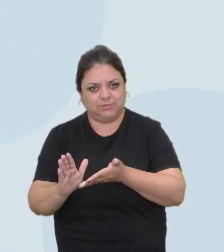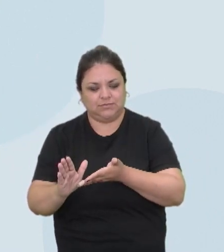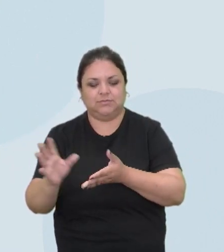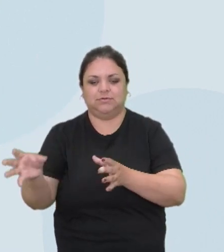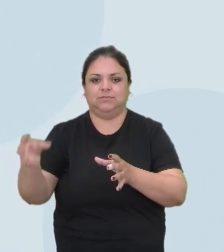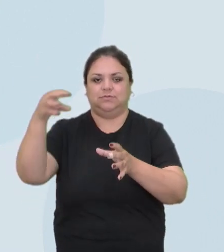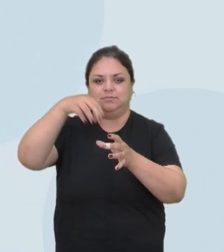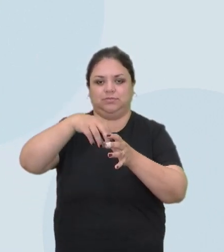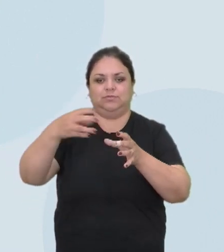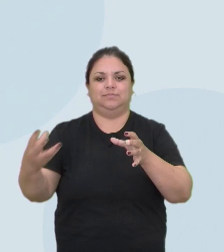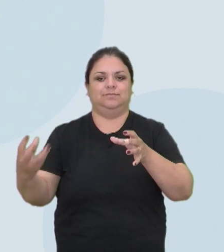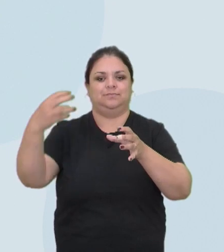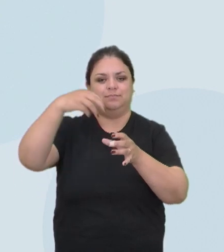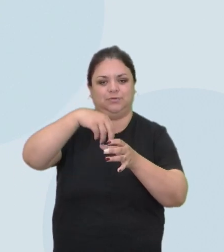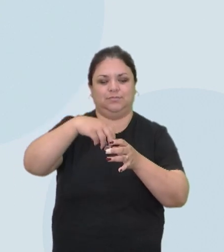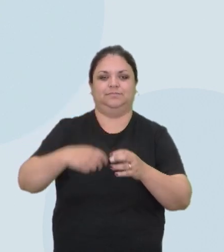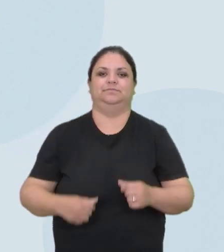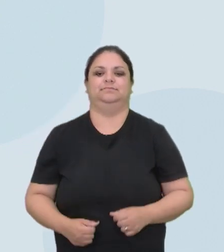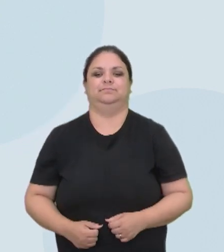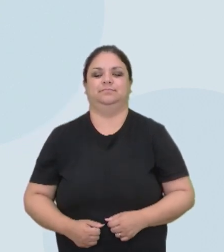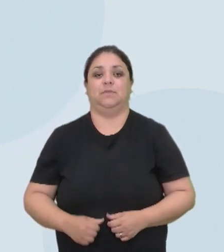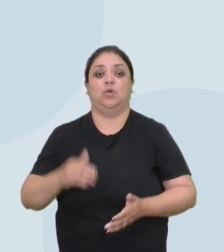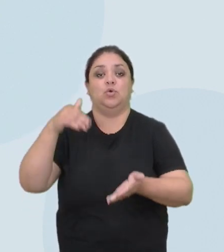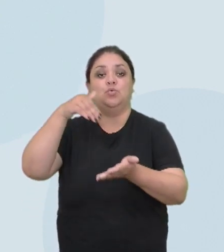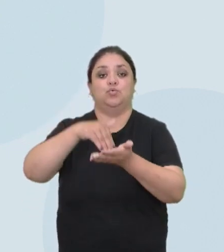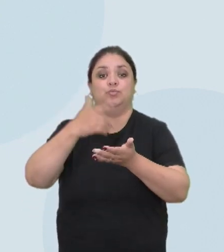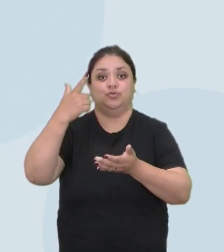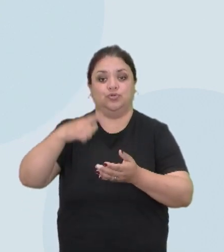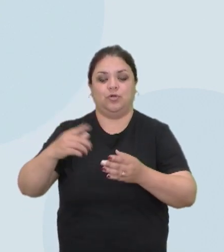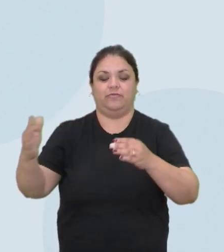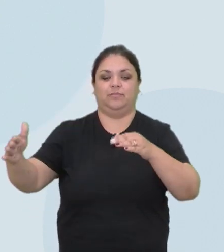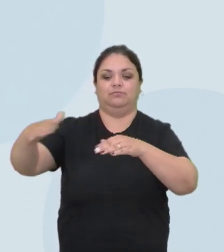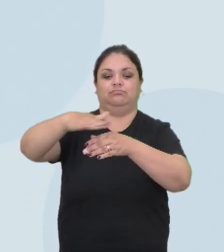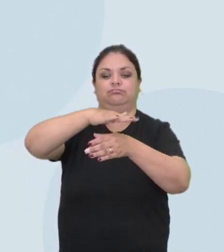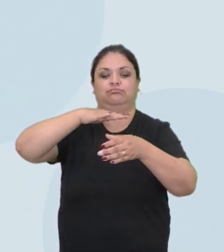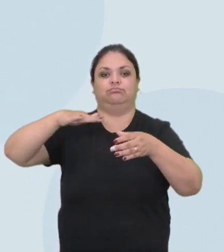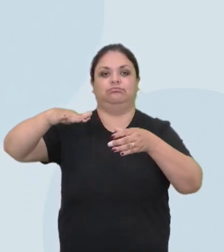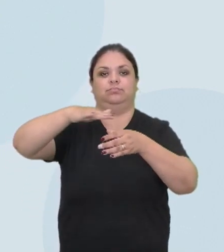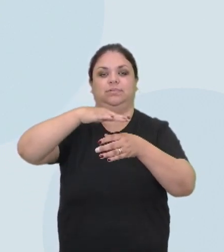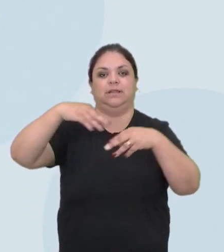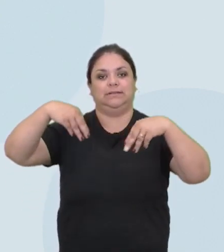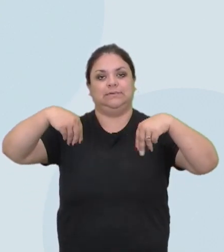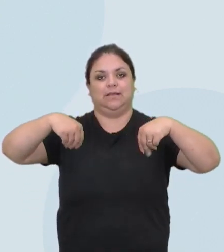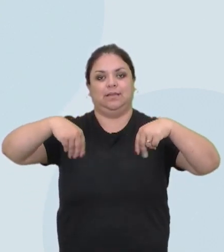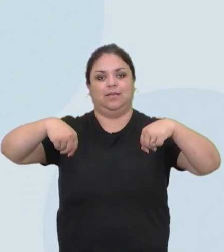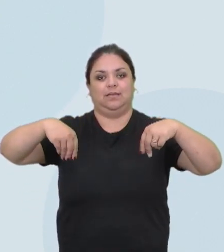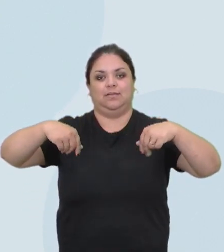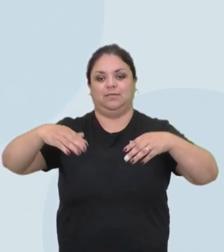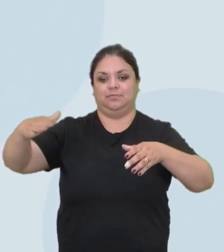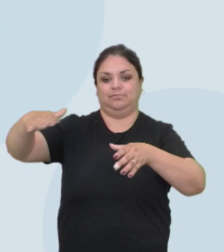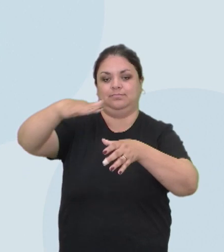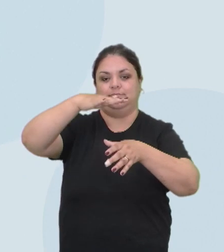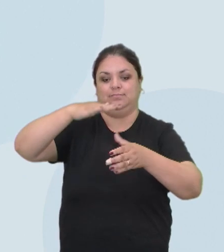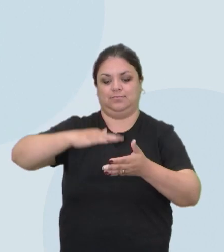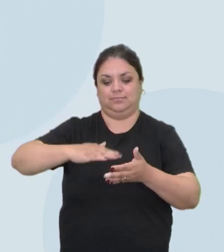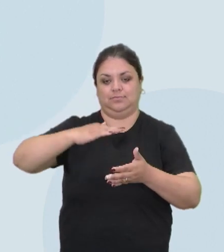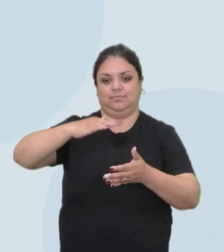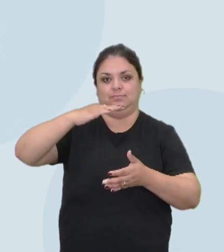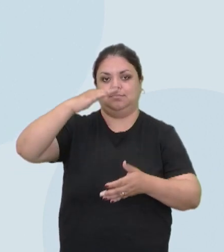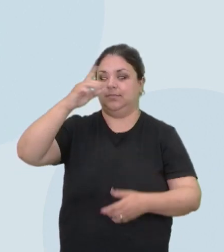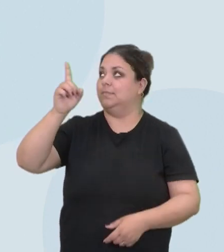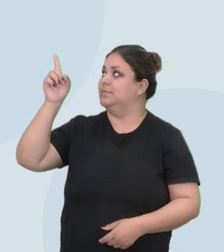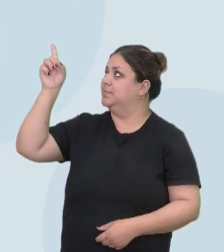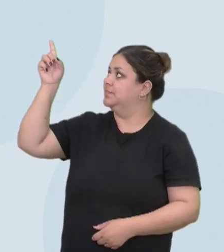pedaços de frutas e legumes. Por último, você vai tampar, né, essa matéria orgânica